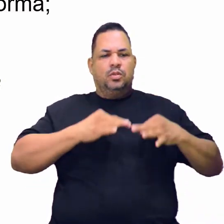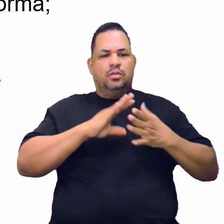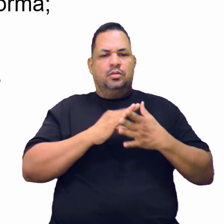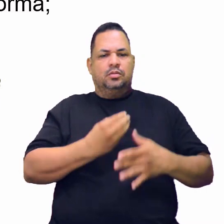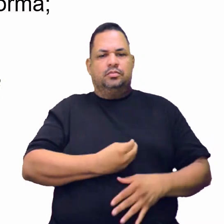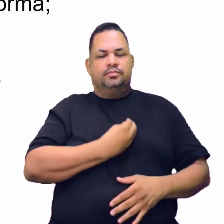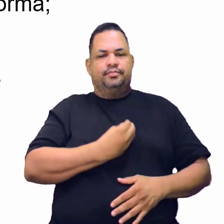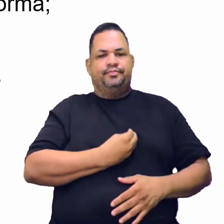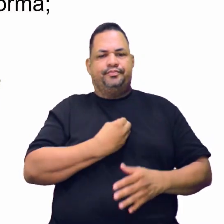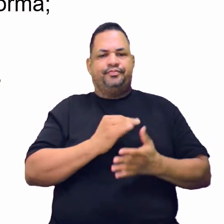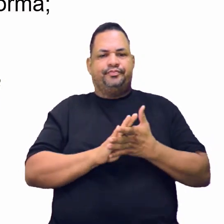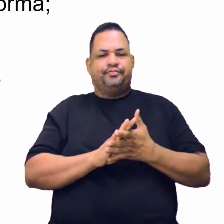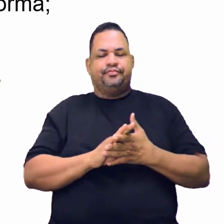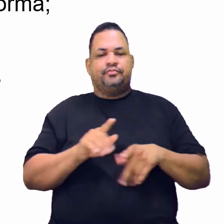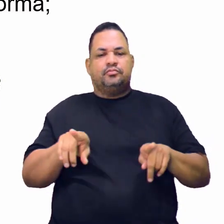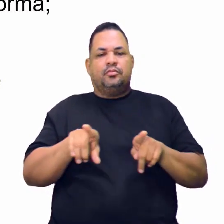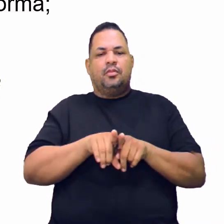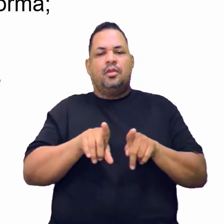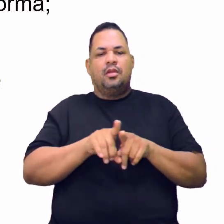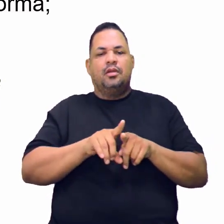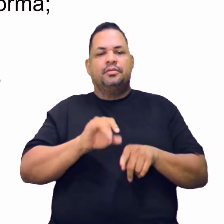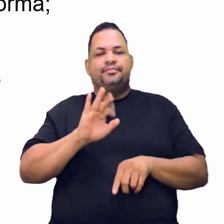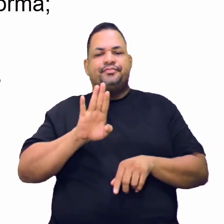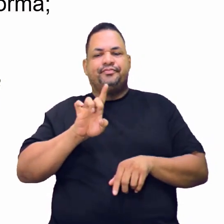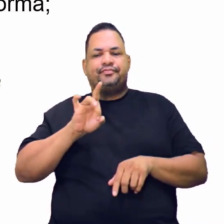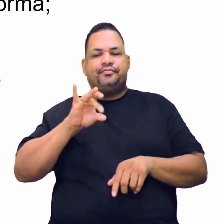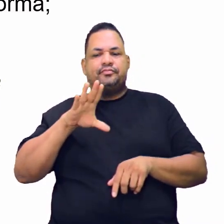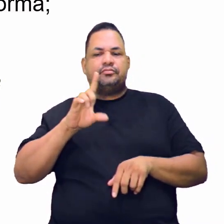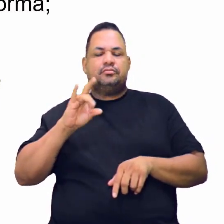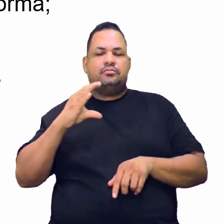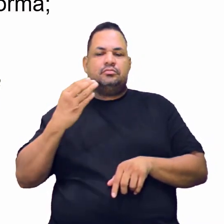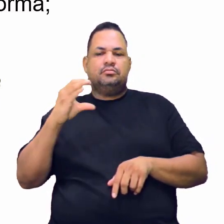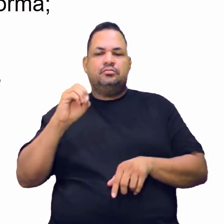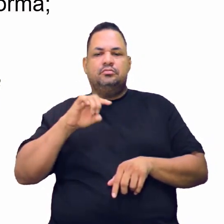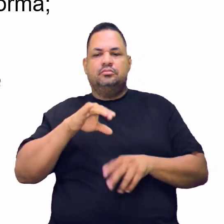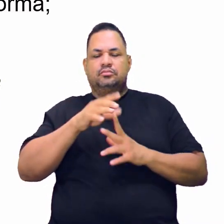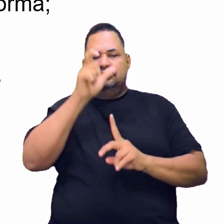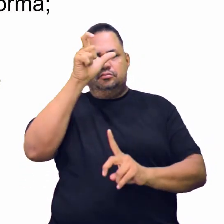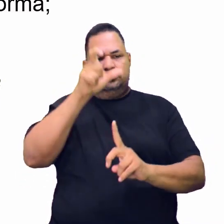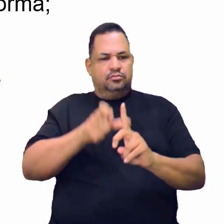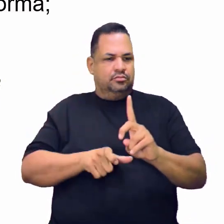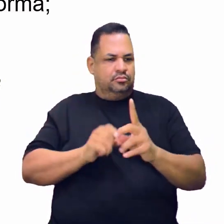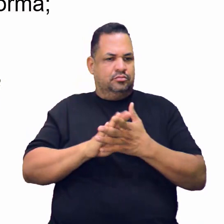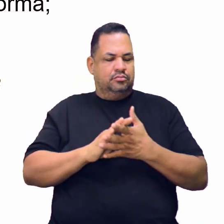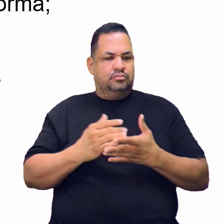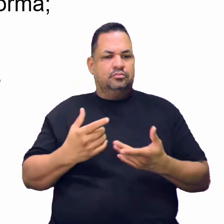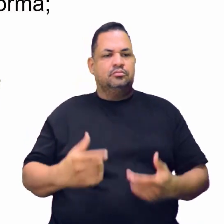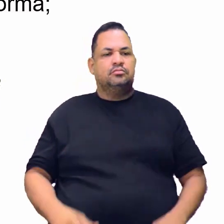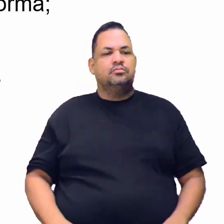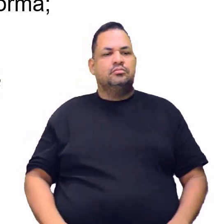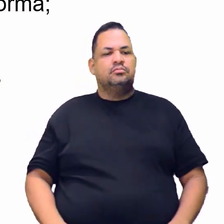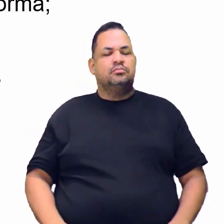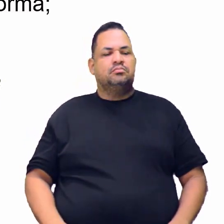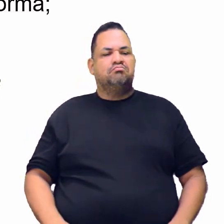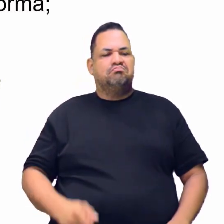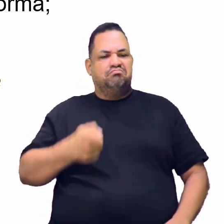ou indicativo, presente do indicativo com indeterminação do sujeito.